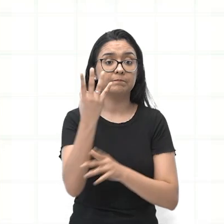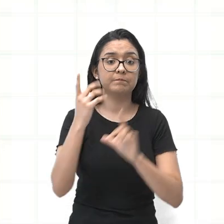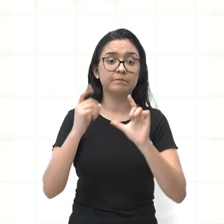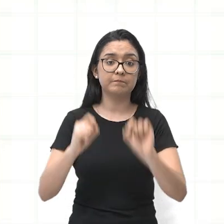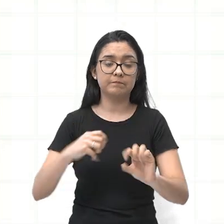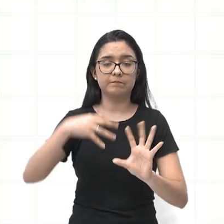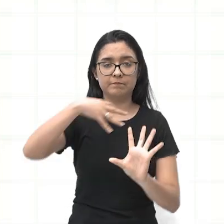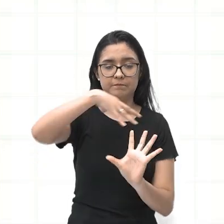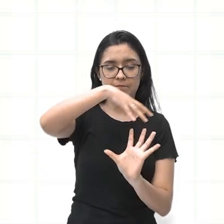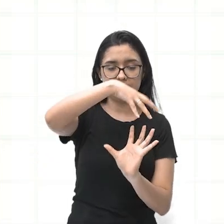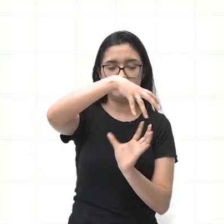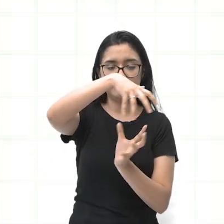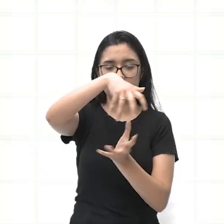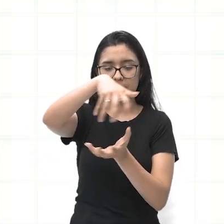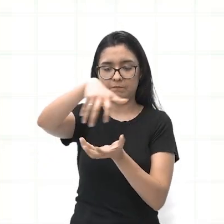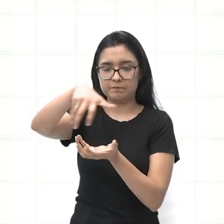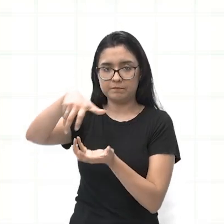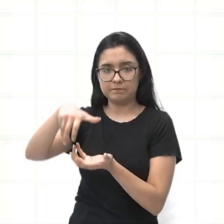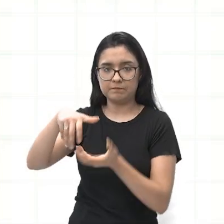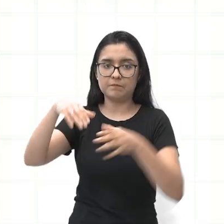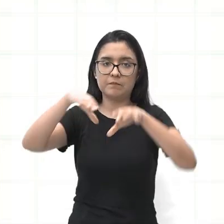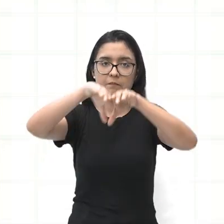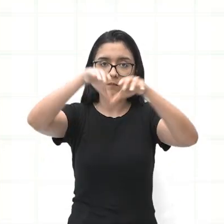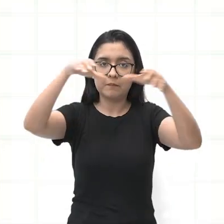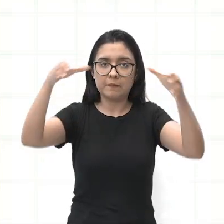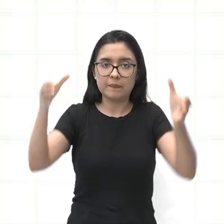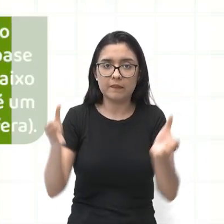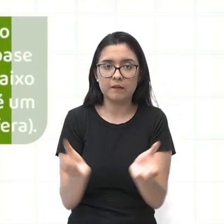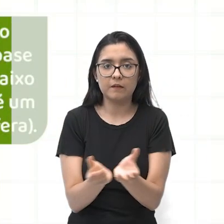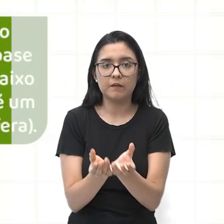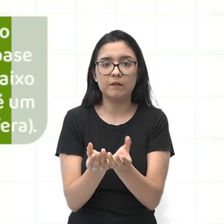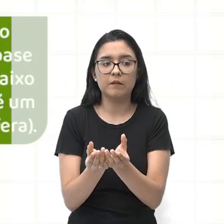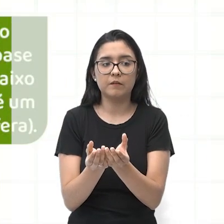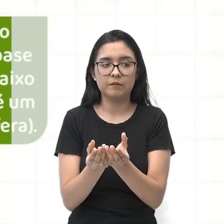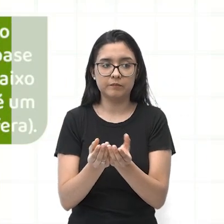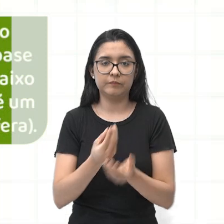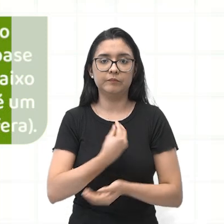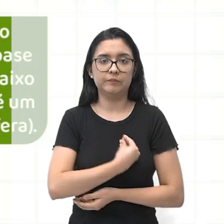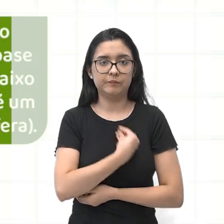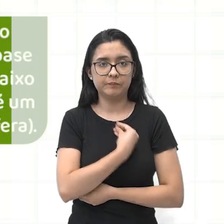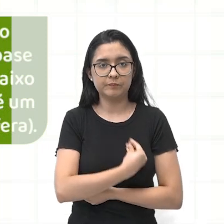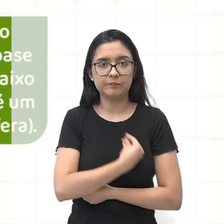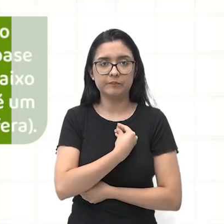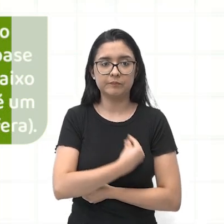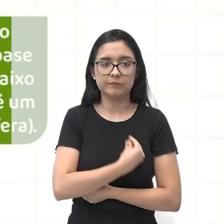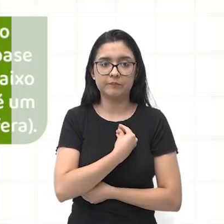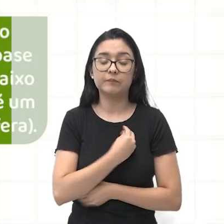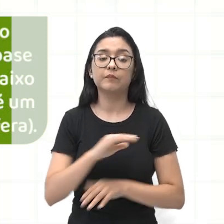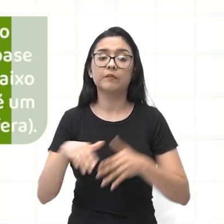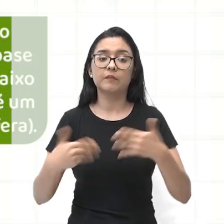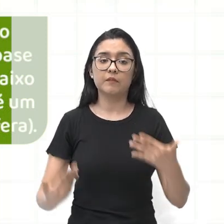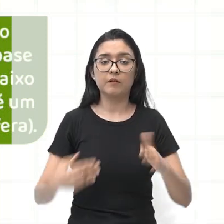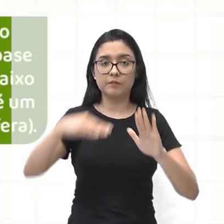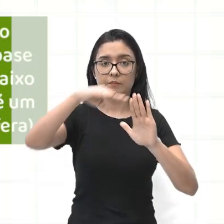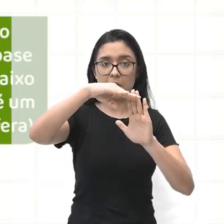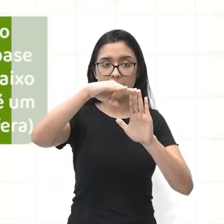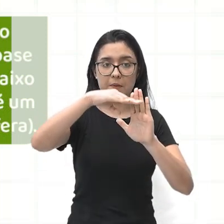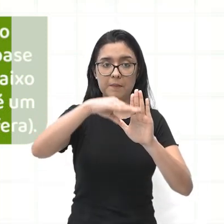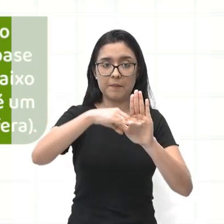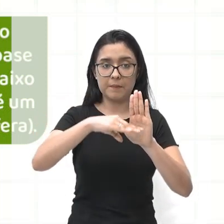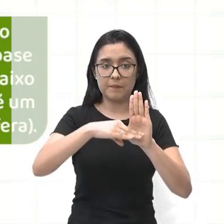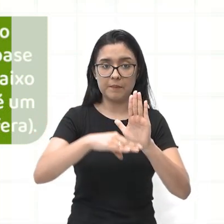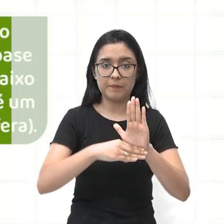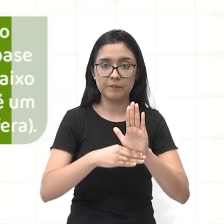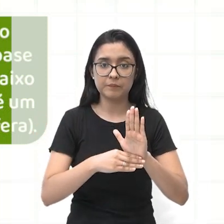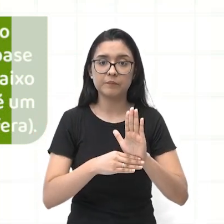A nossa biosfera, certo? Então, os níveis de organização